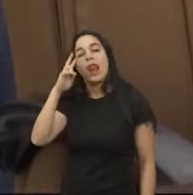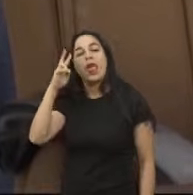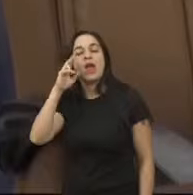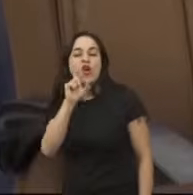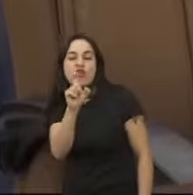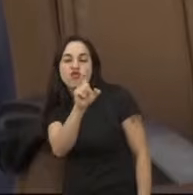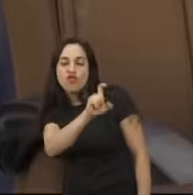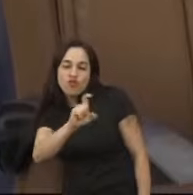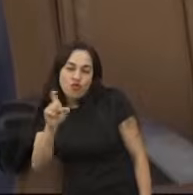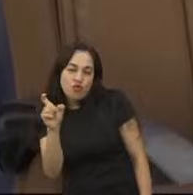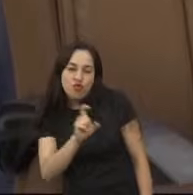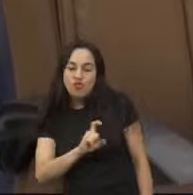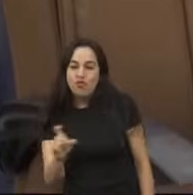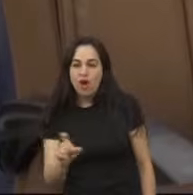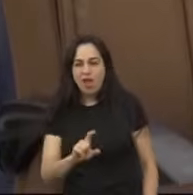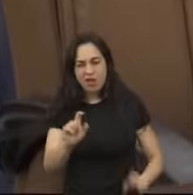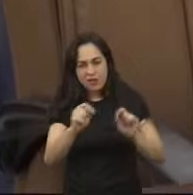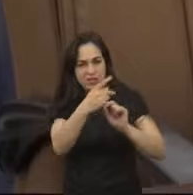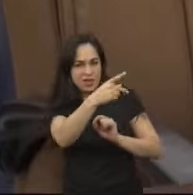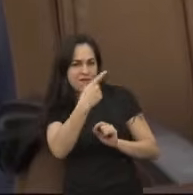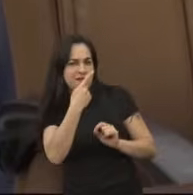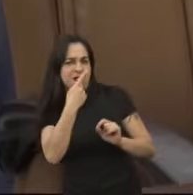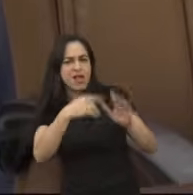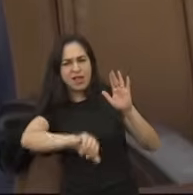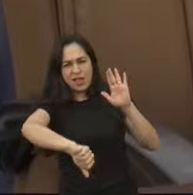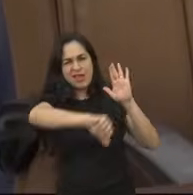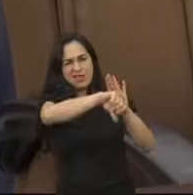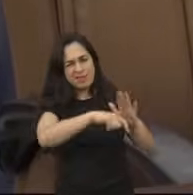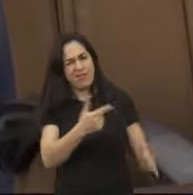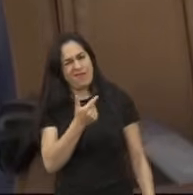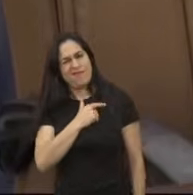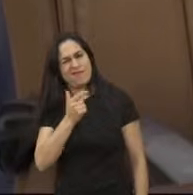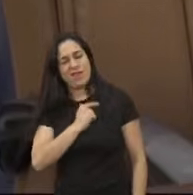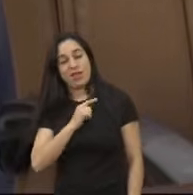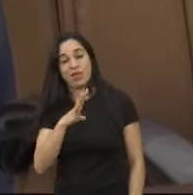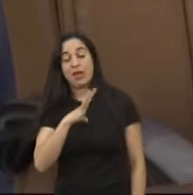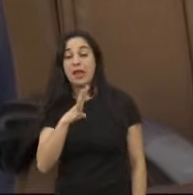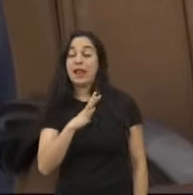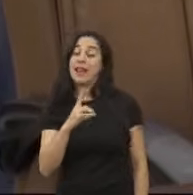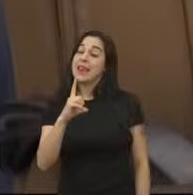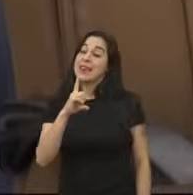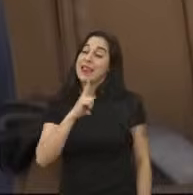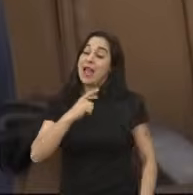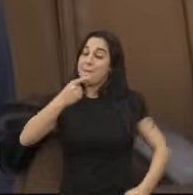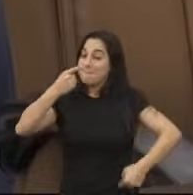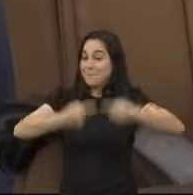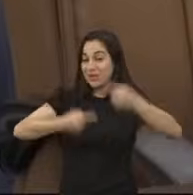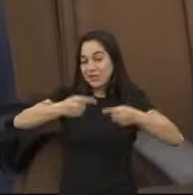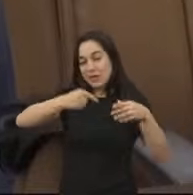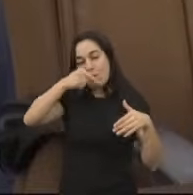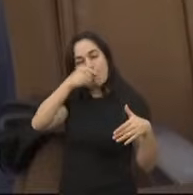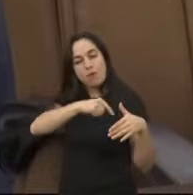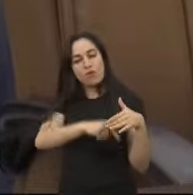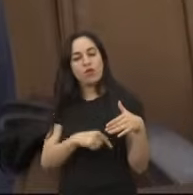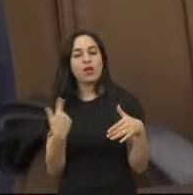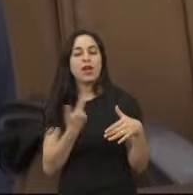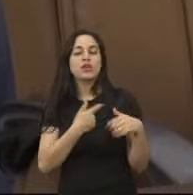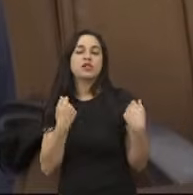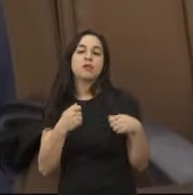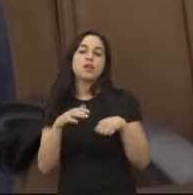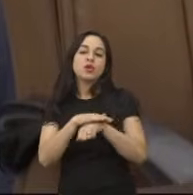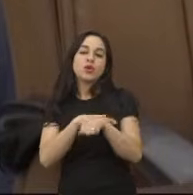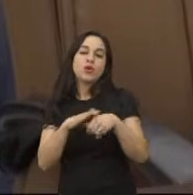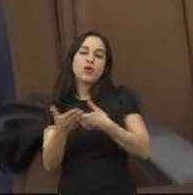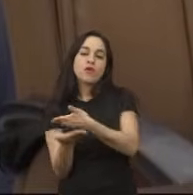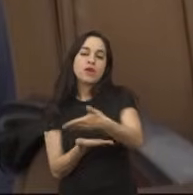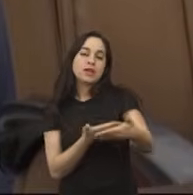você disse que é crime, que é feio, que enfeia a cidade. Existe uma discussão muito profunda e muito complexa que a gente tem que travar sobre isso, sobre